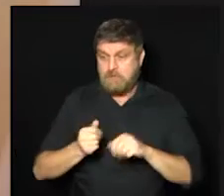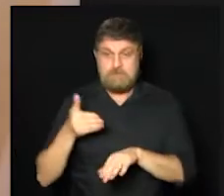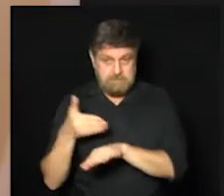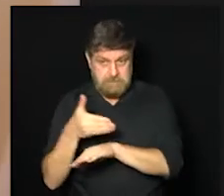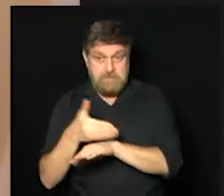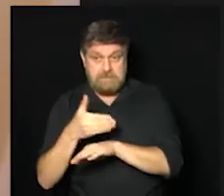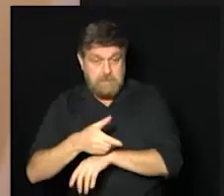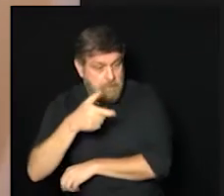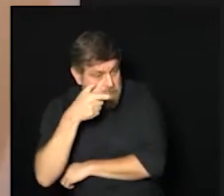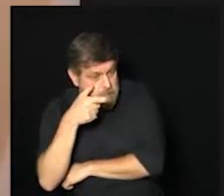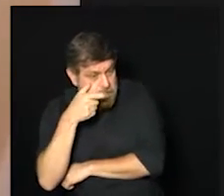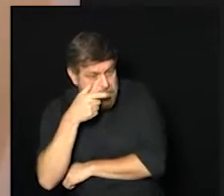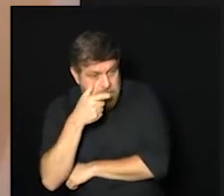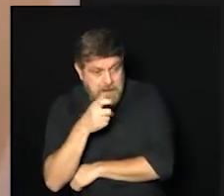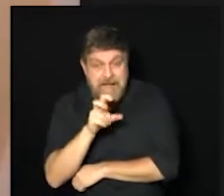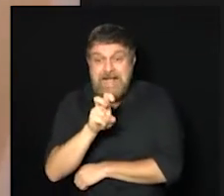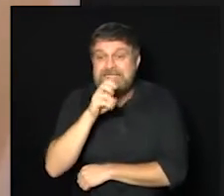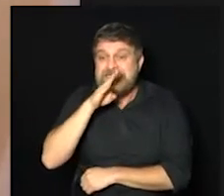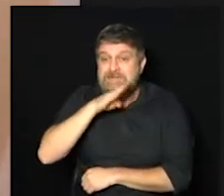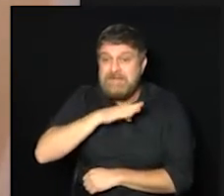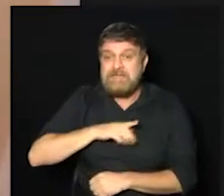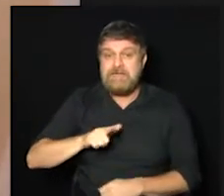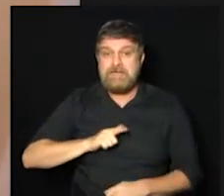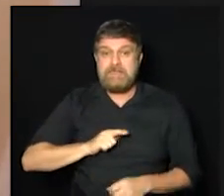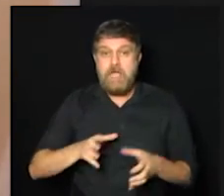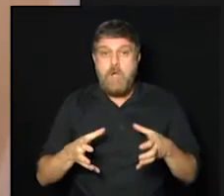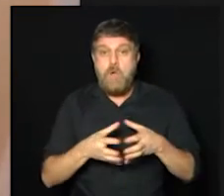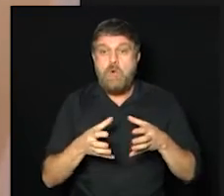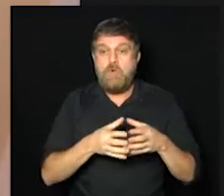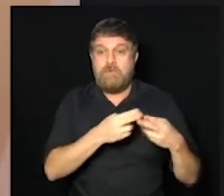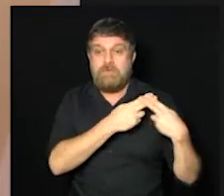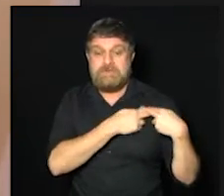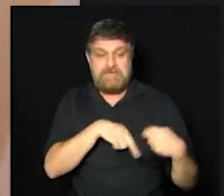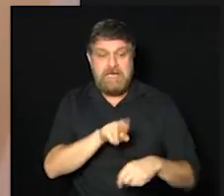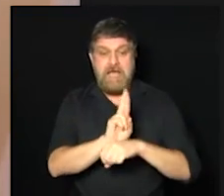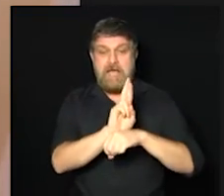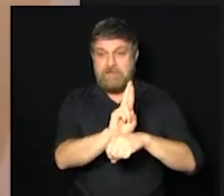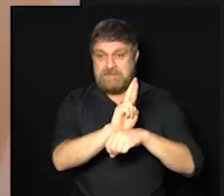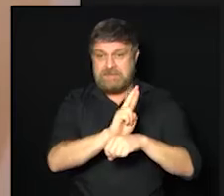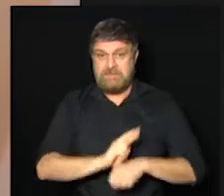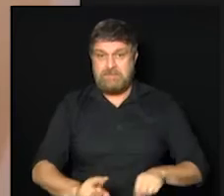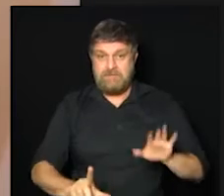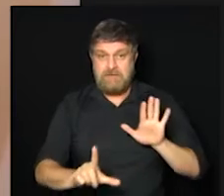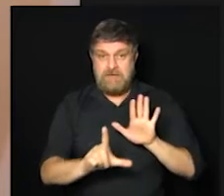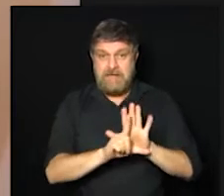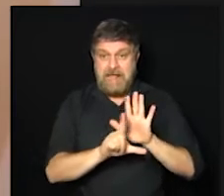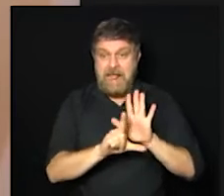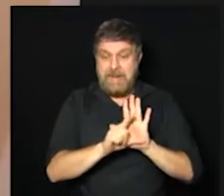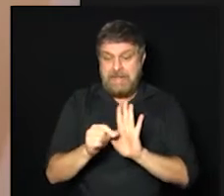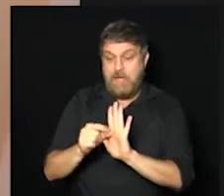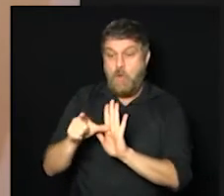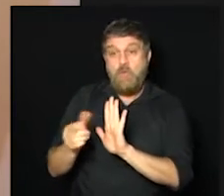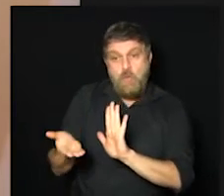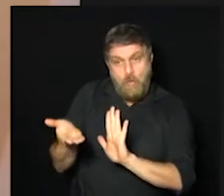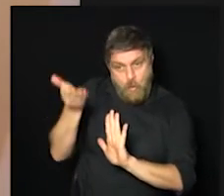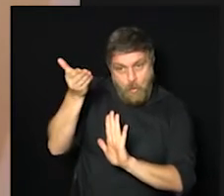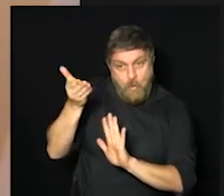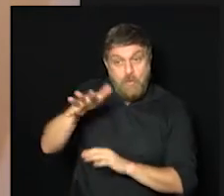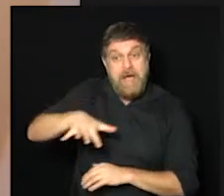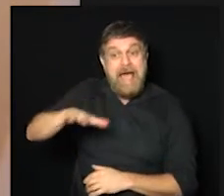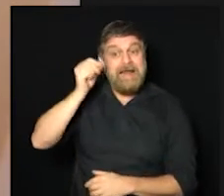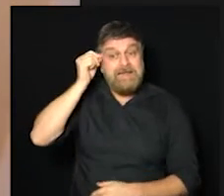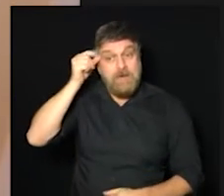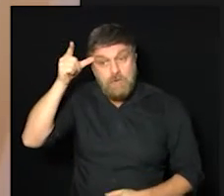acompanhar, e às 17h, a reunião da Comissão de Representação da Lei Aldir Blanc, presidida pelo